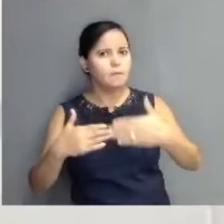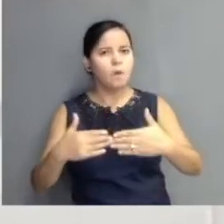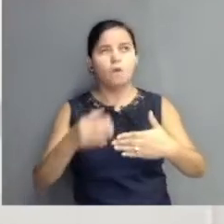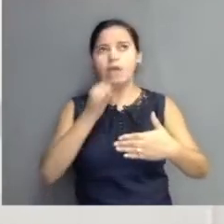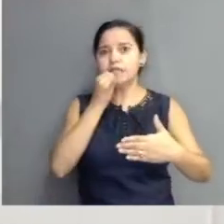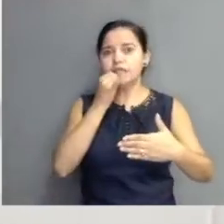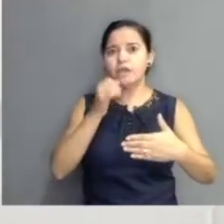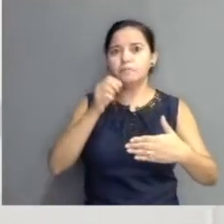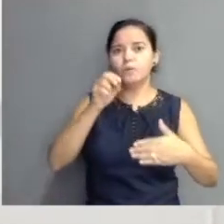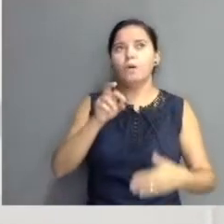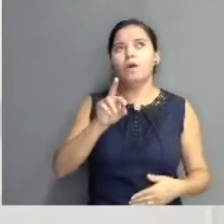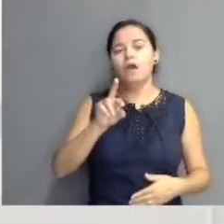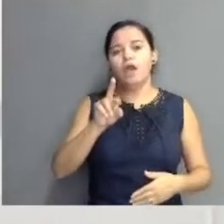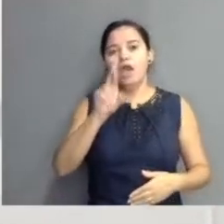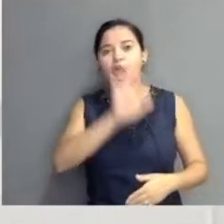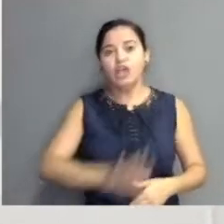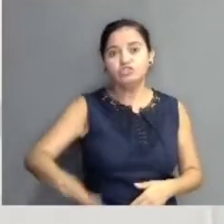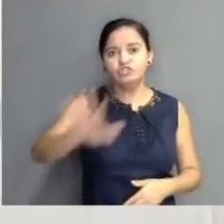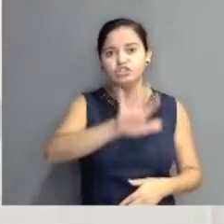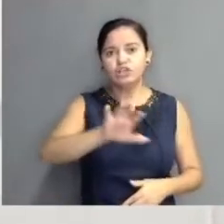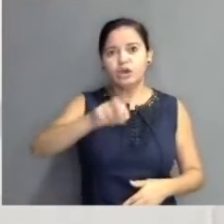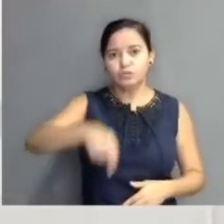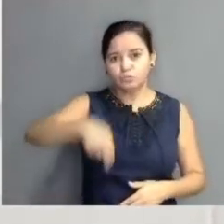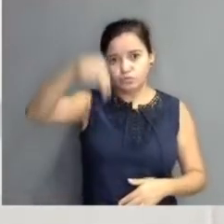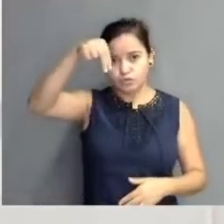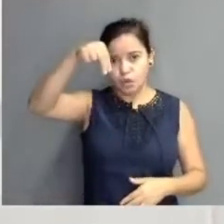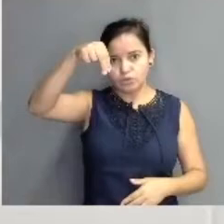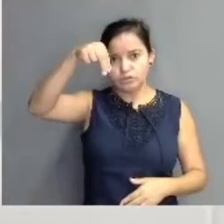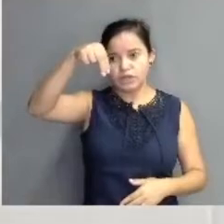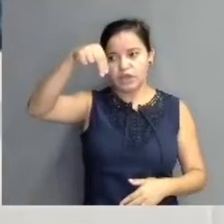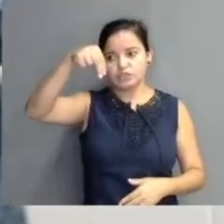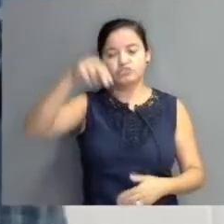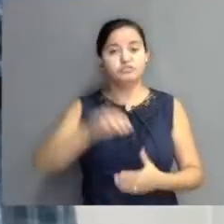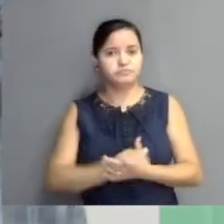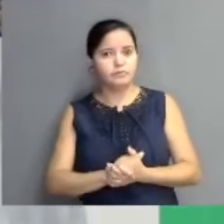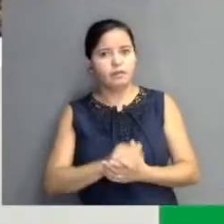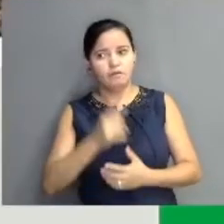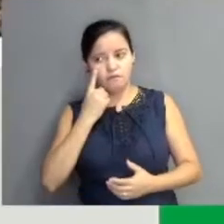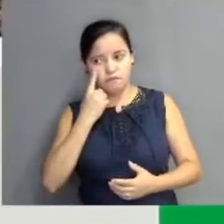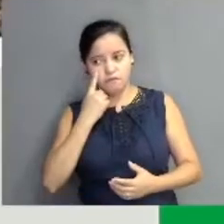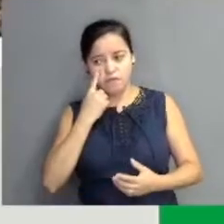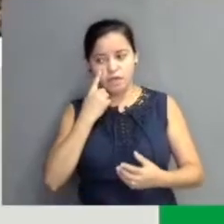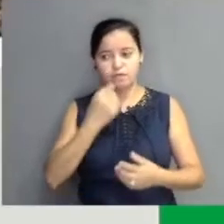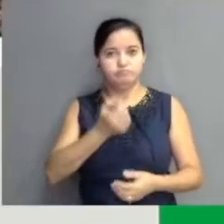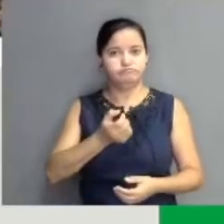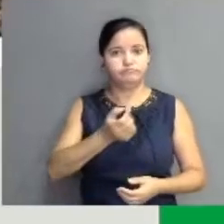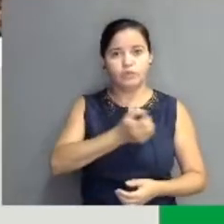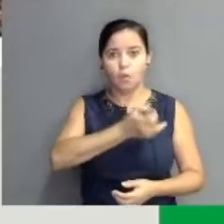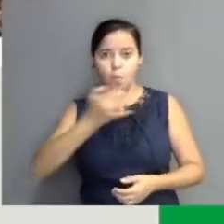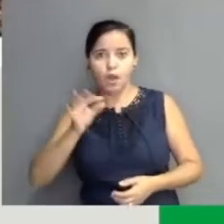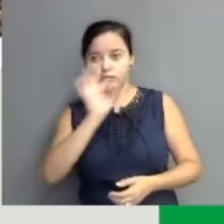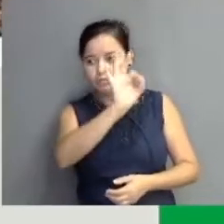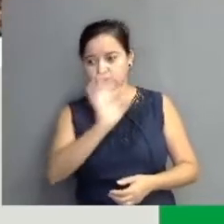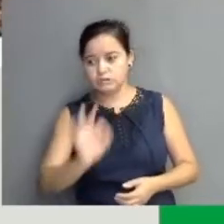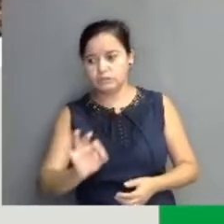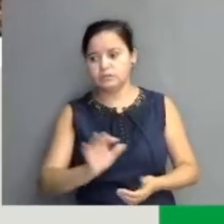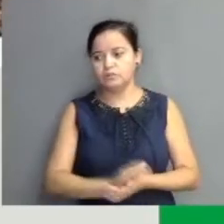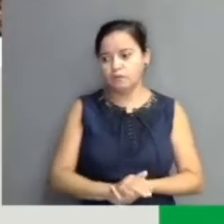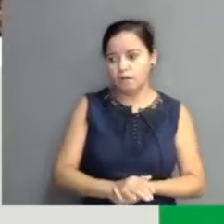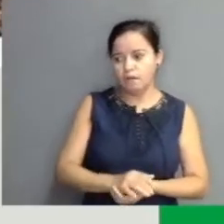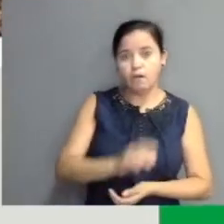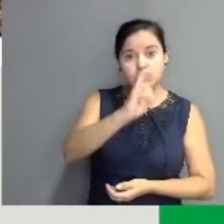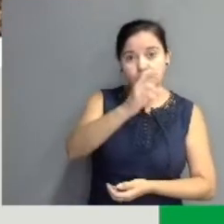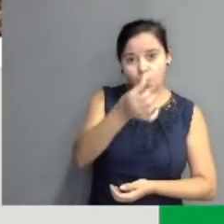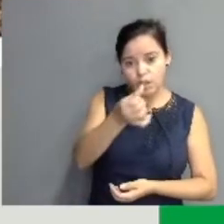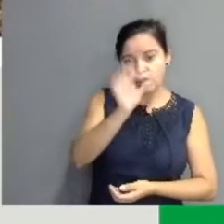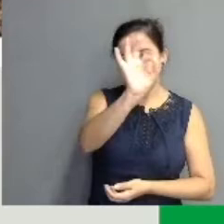Nordeste, a região Norte, dá uma olhadinha nos números. Por gentileza, o próximo slide, produção. Isso dá em torno de 56% do lixo,